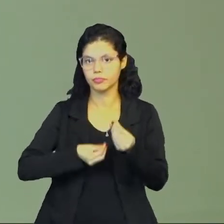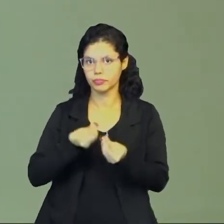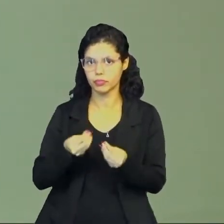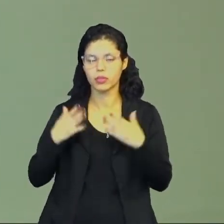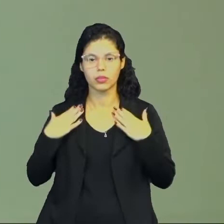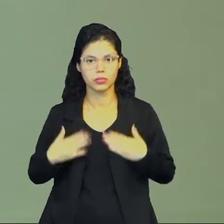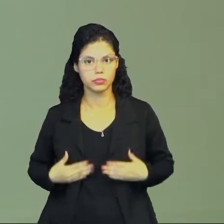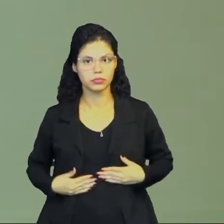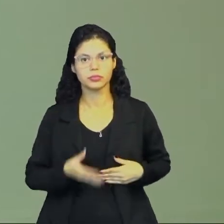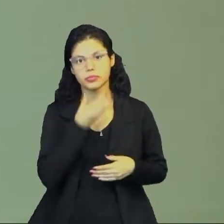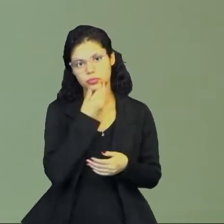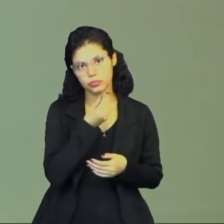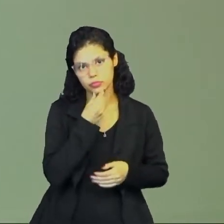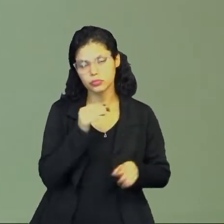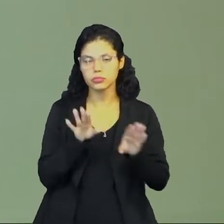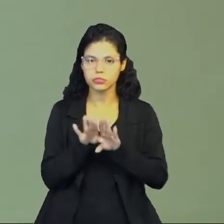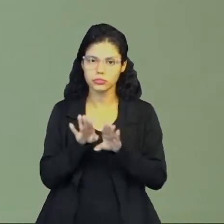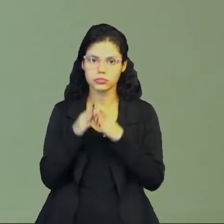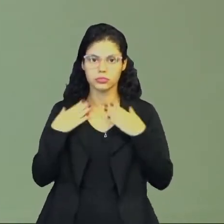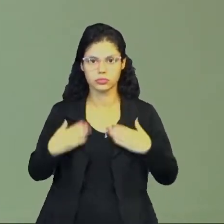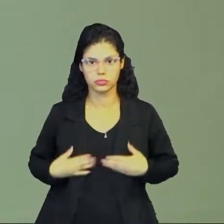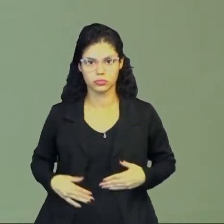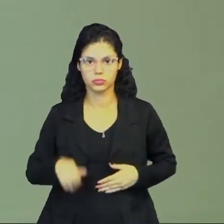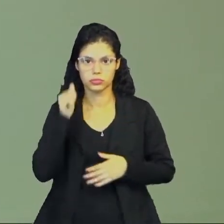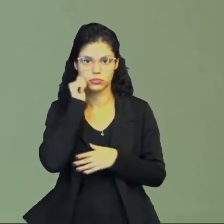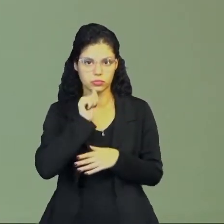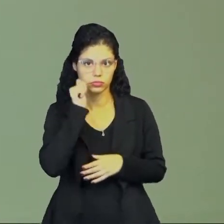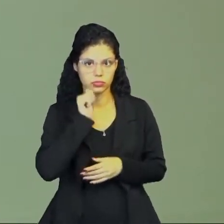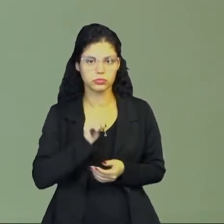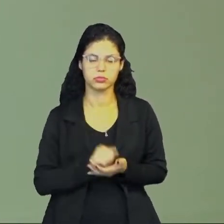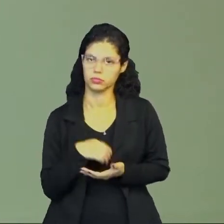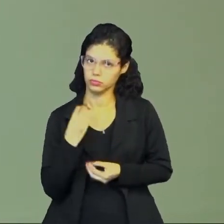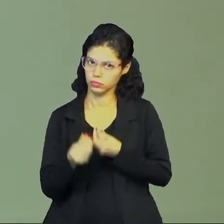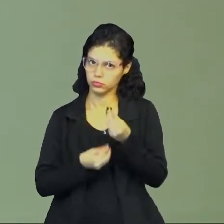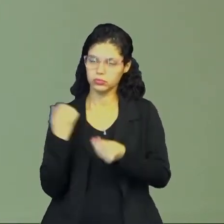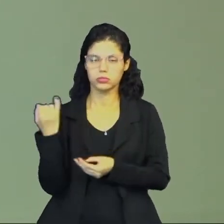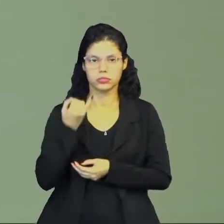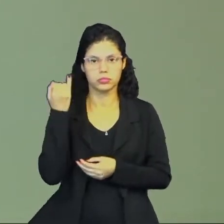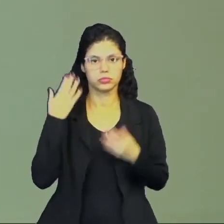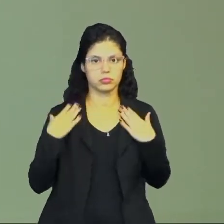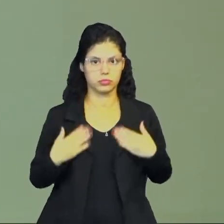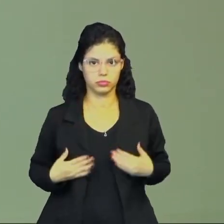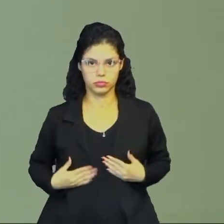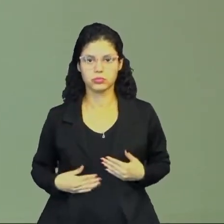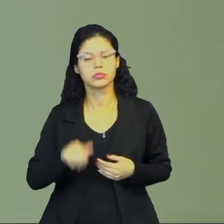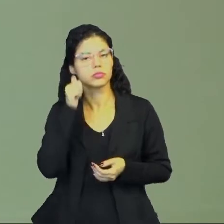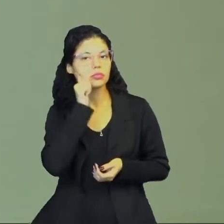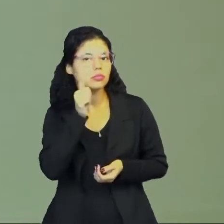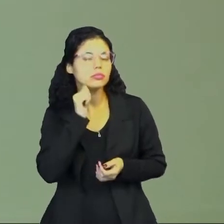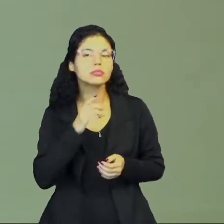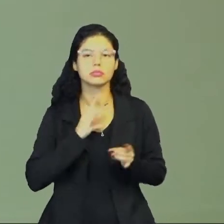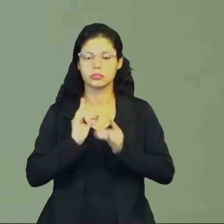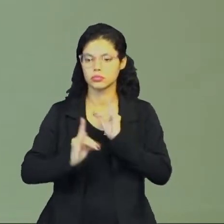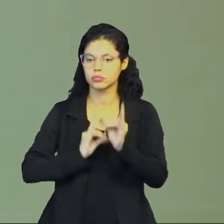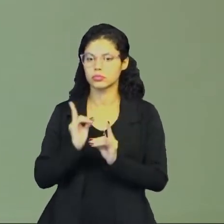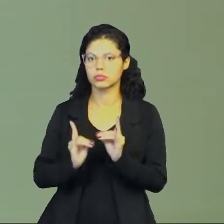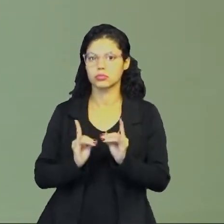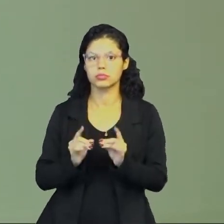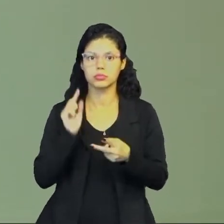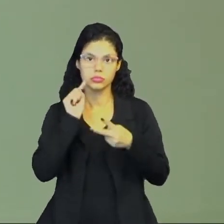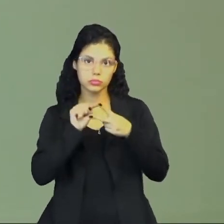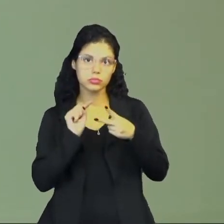do corpo masculino como no corpo feminino. Principalmente no corpo feminino, porque o corpo feminino ele tem hormônios tanto